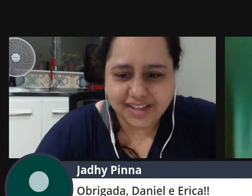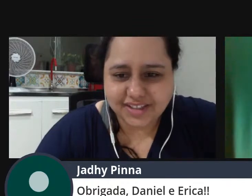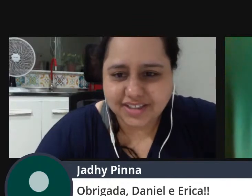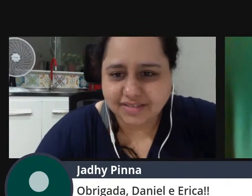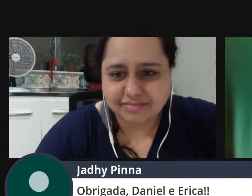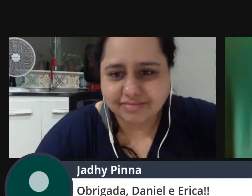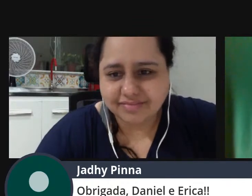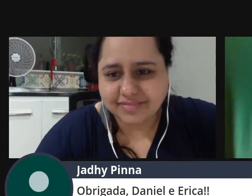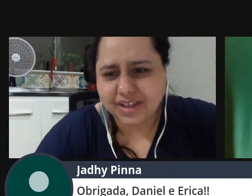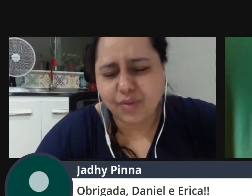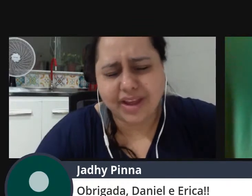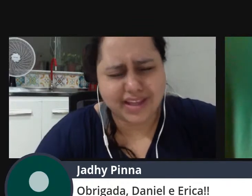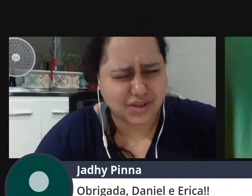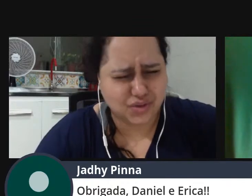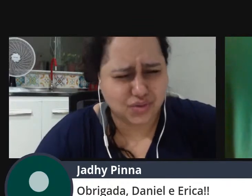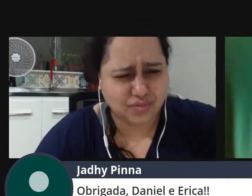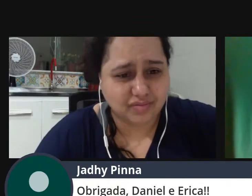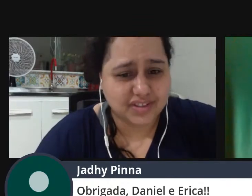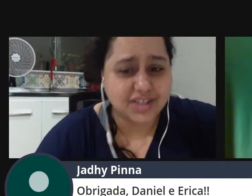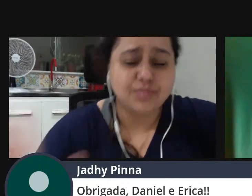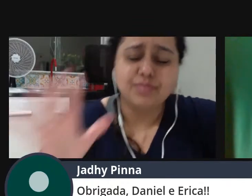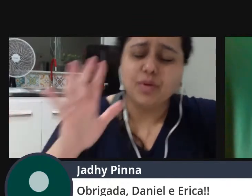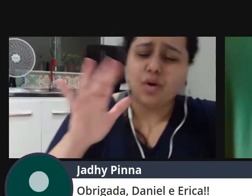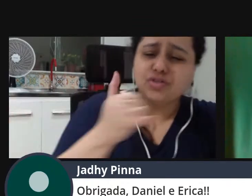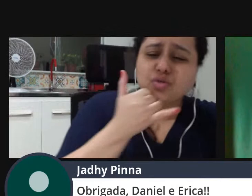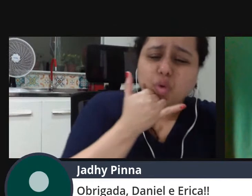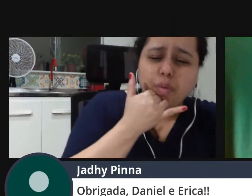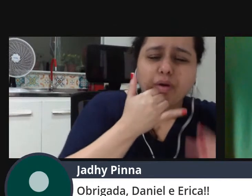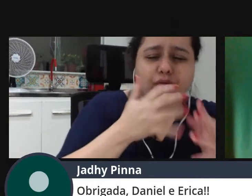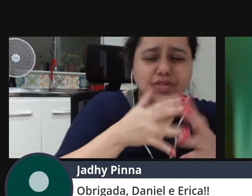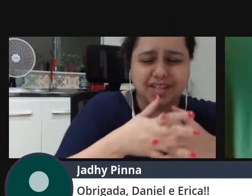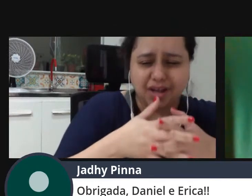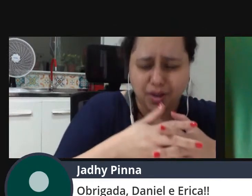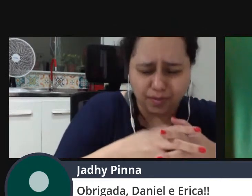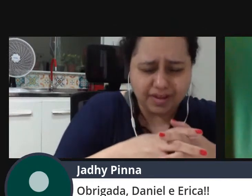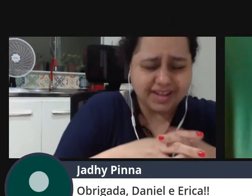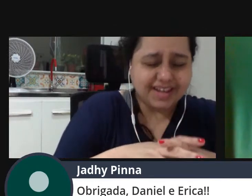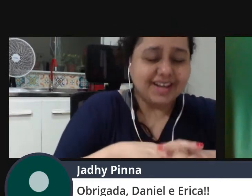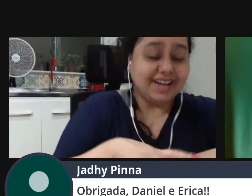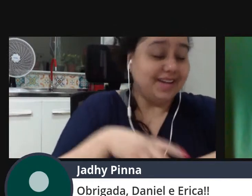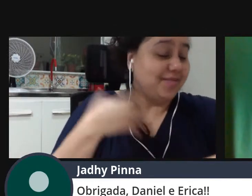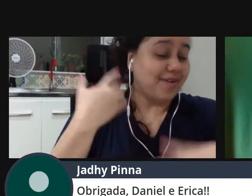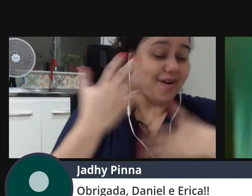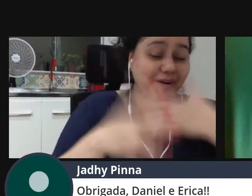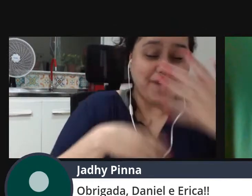Oi, gente. Então é isso. Vocês, ó, desculpa a confusão.